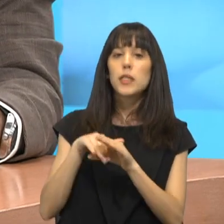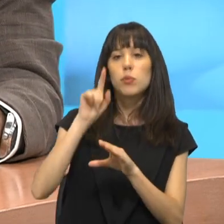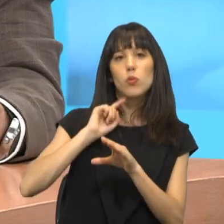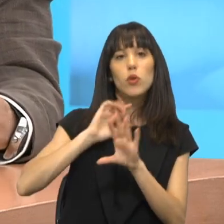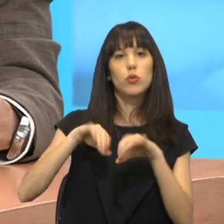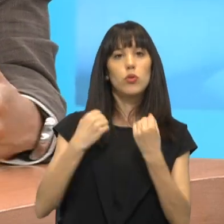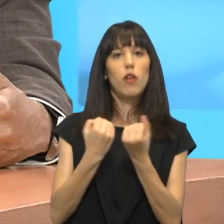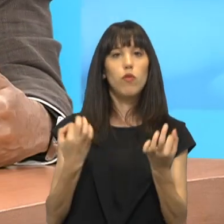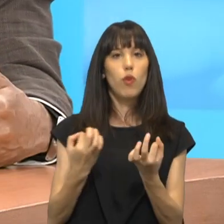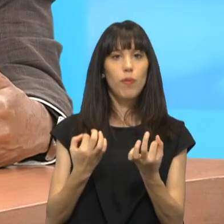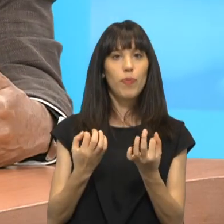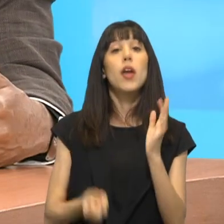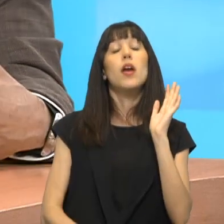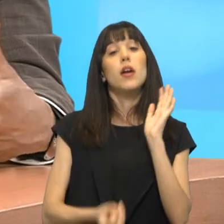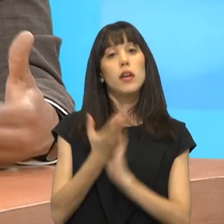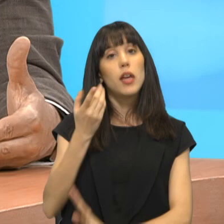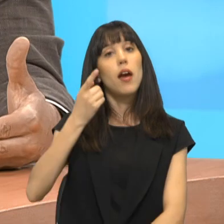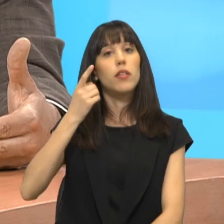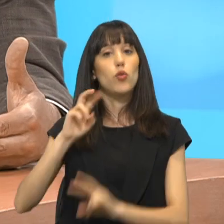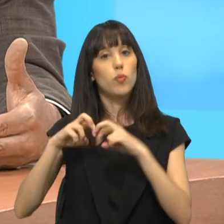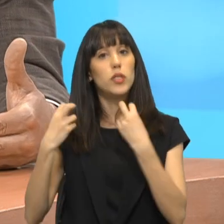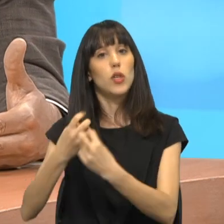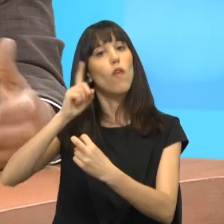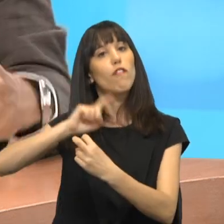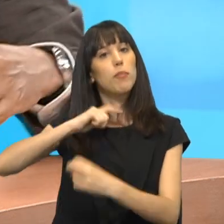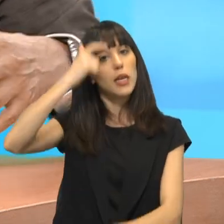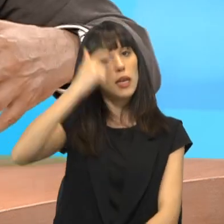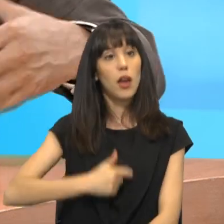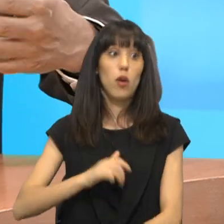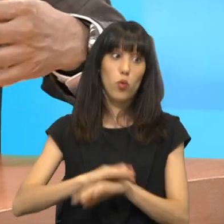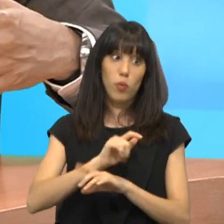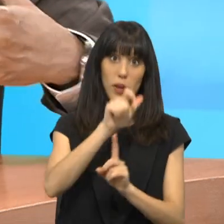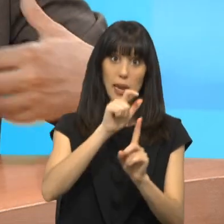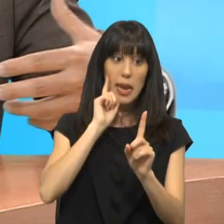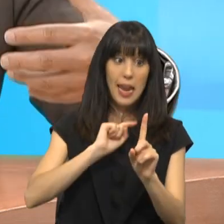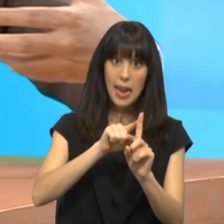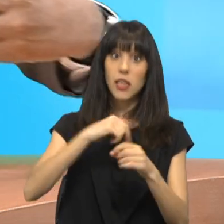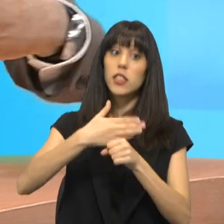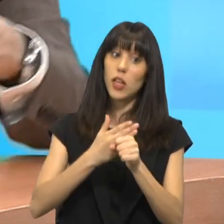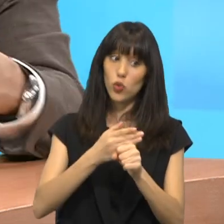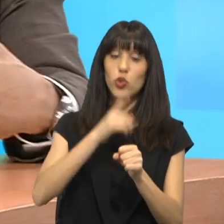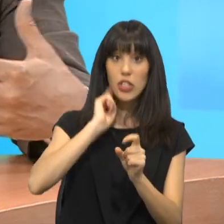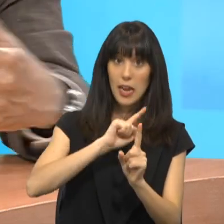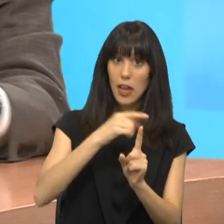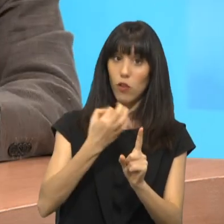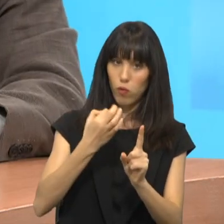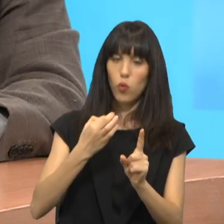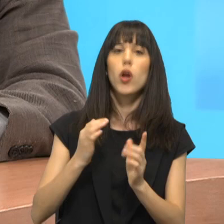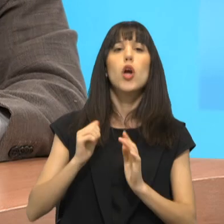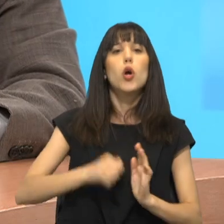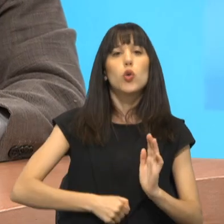sociedade. A criação da Comissão da Condição Feminina deve-se muito a ela e aos setores de onde ela provinha, de um